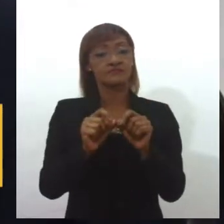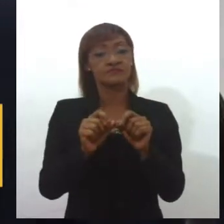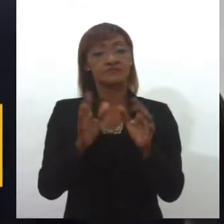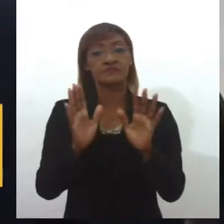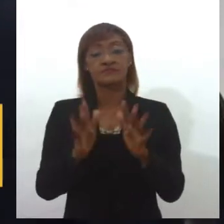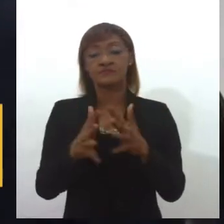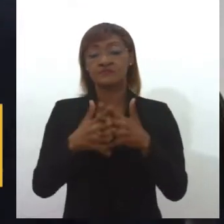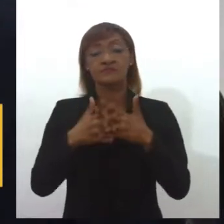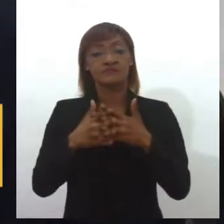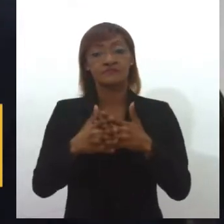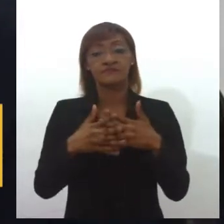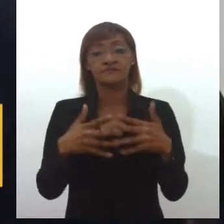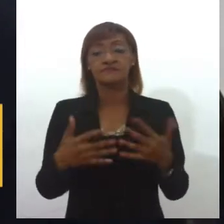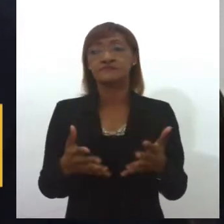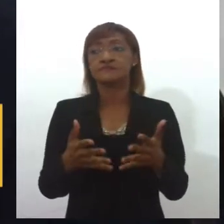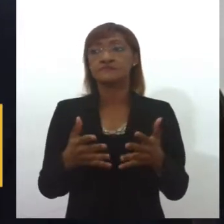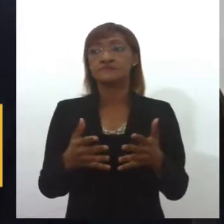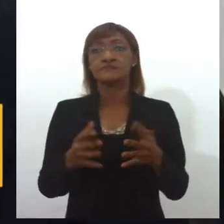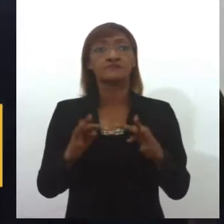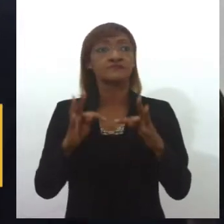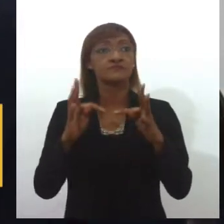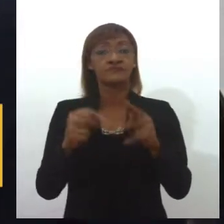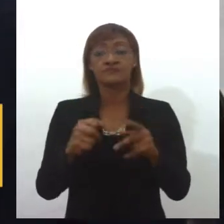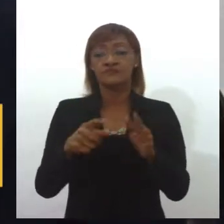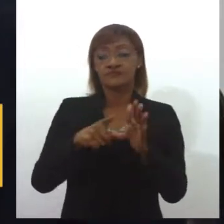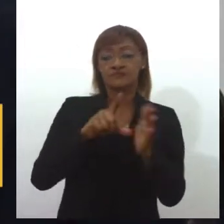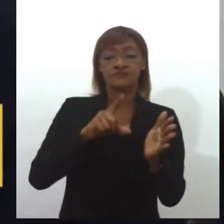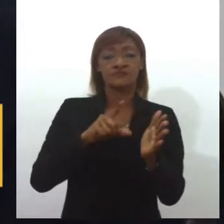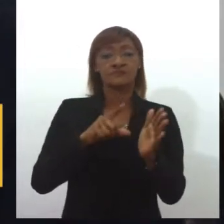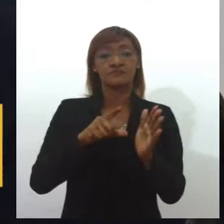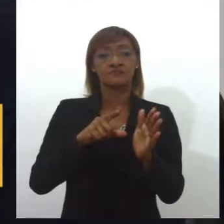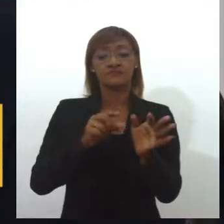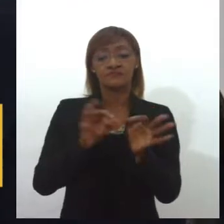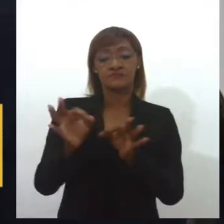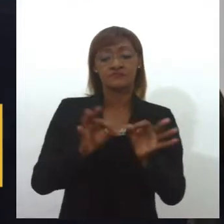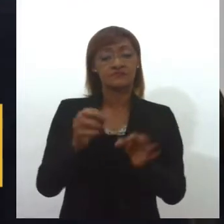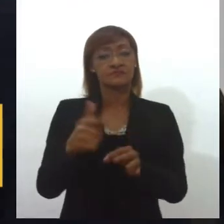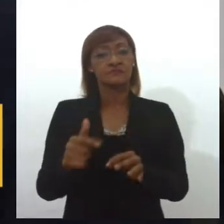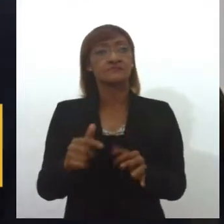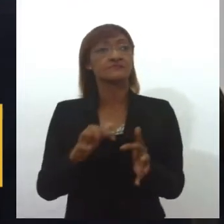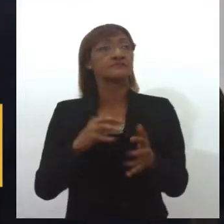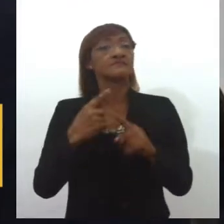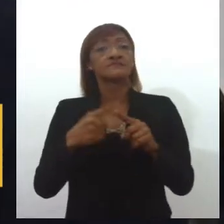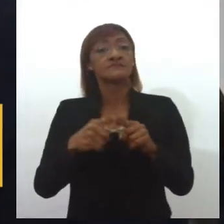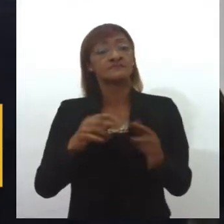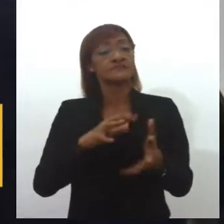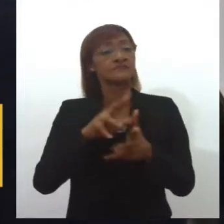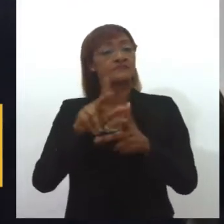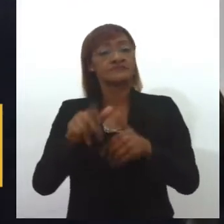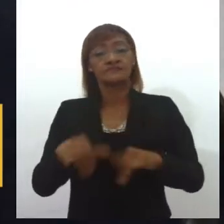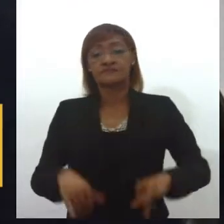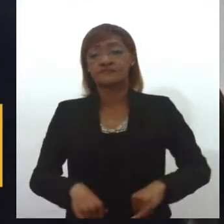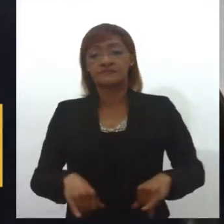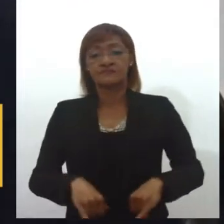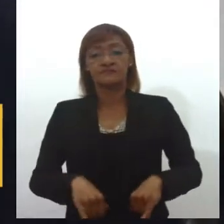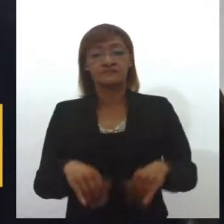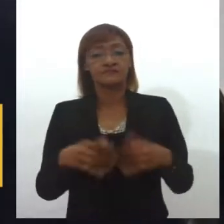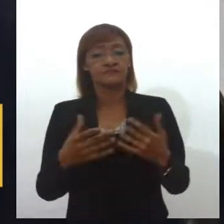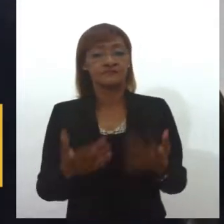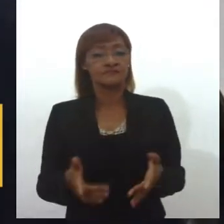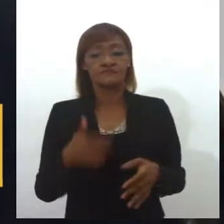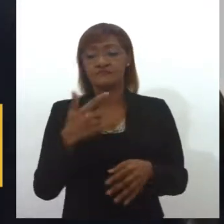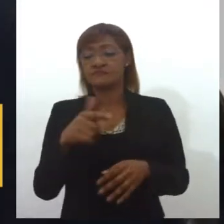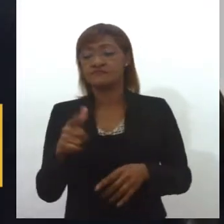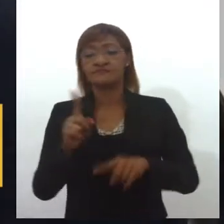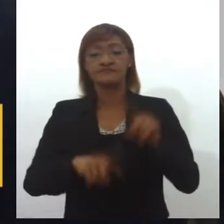cadeias globais de fornecimento. Ou seja, o mundo todo passou por esse sofrimento de não ter peças suficientes, de não ter